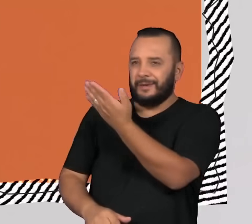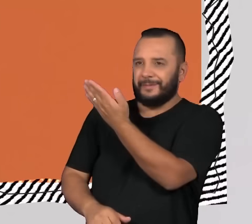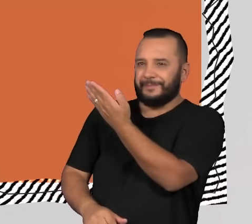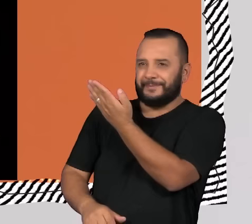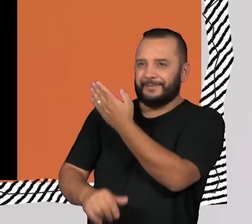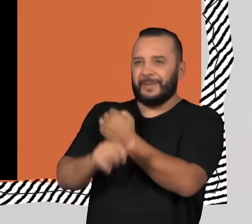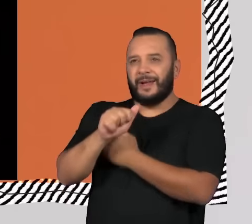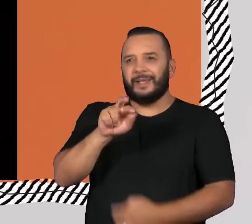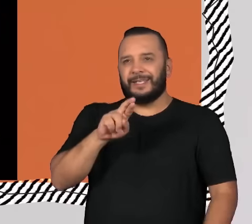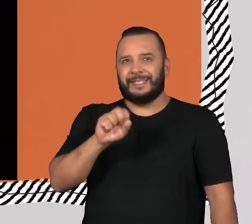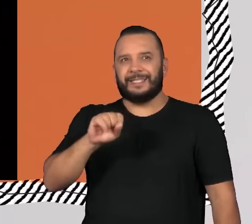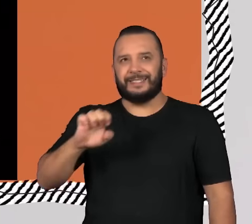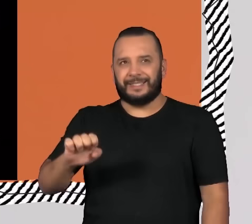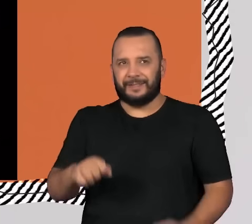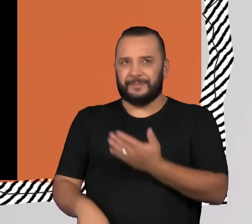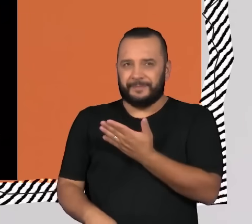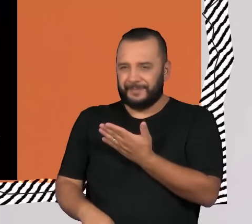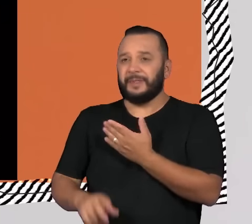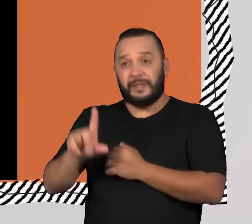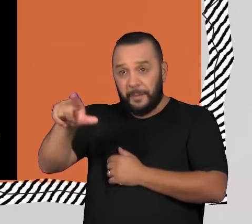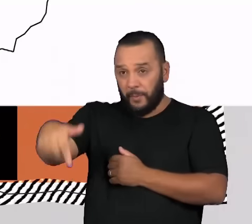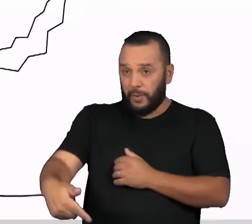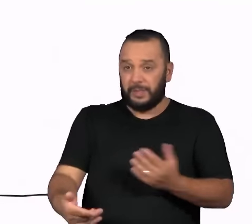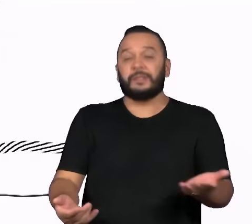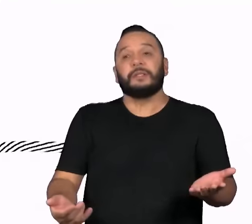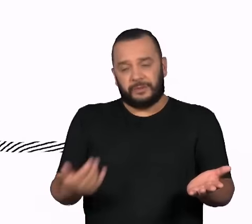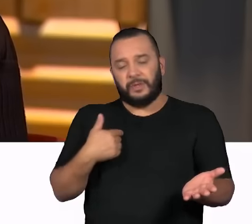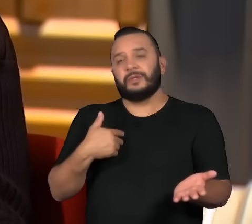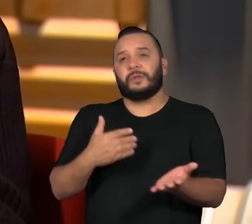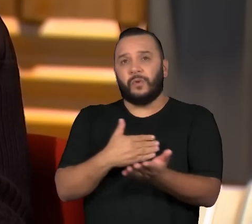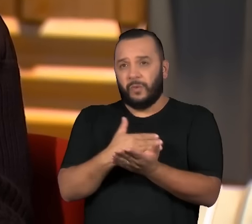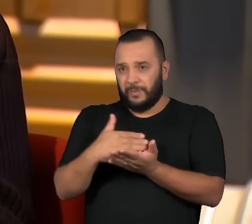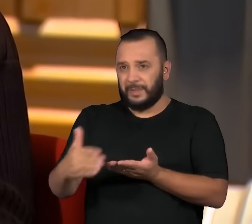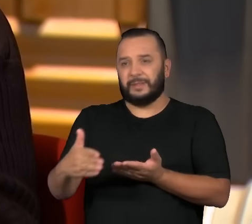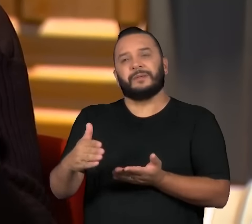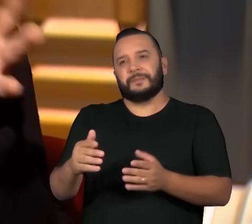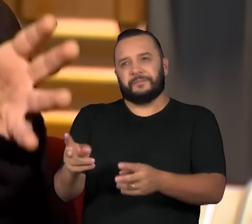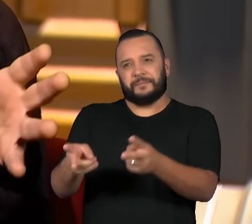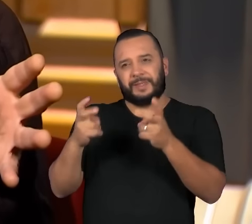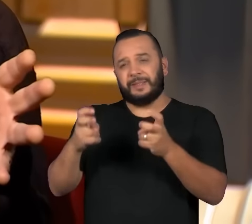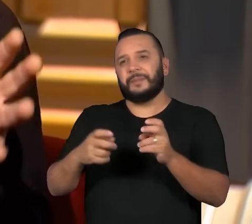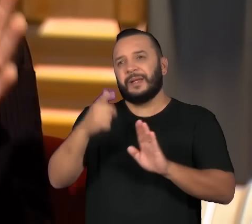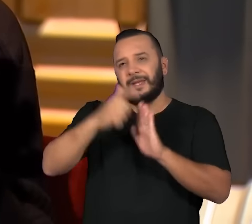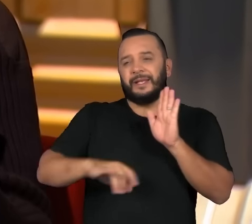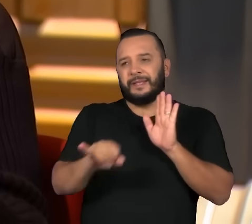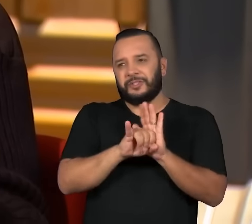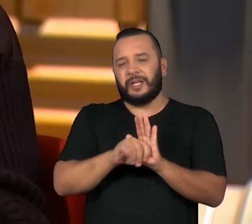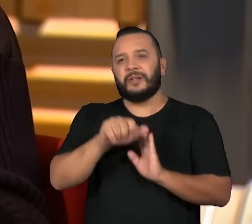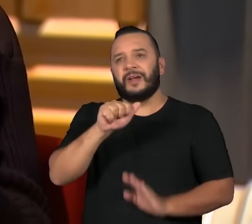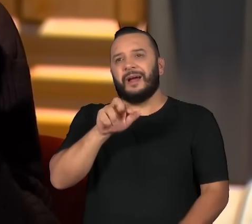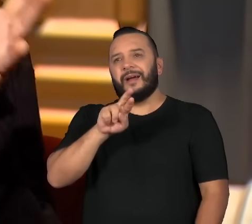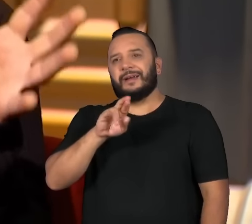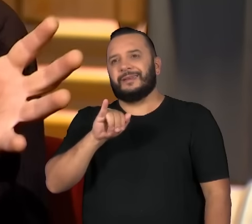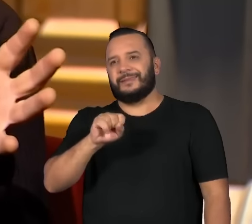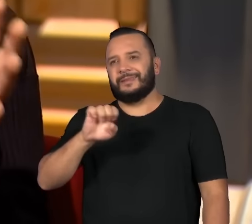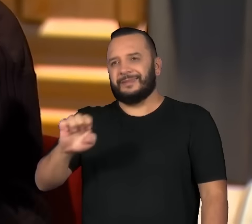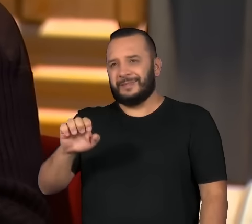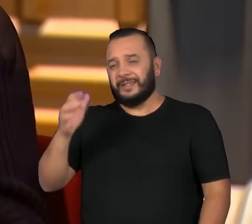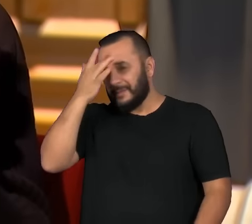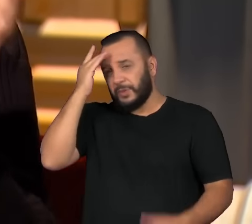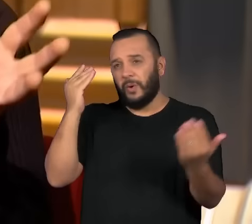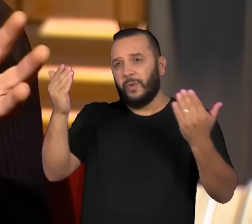93, 94, que eu acho que é ali que a gente achou uma identidade Sepultura. Até o Arise, as pessoas estavam comparando muito com o